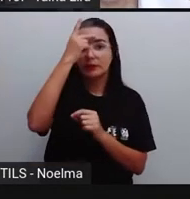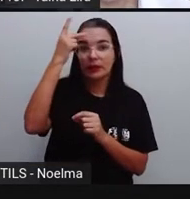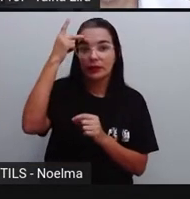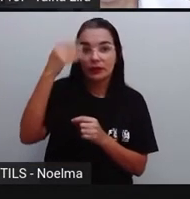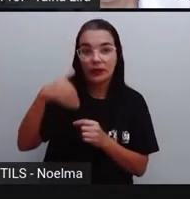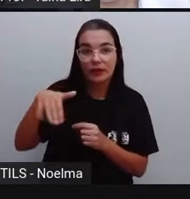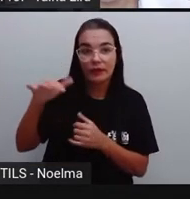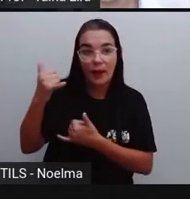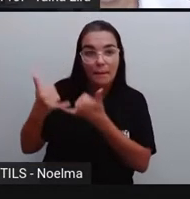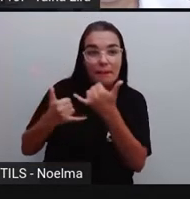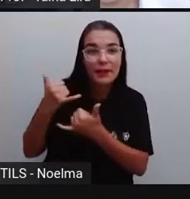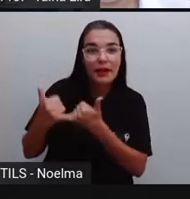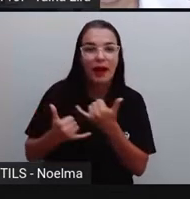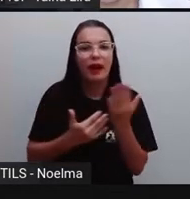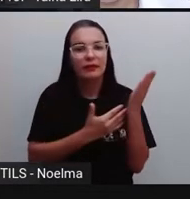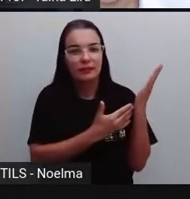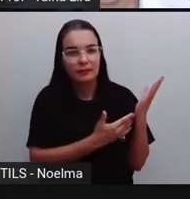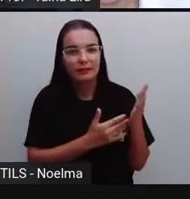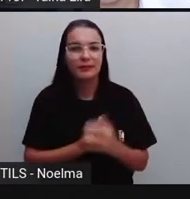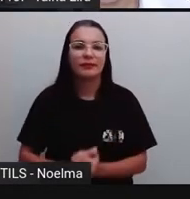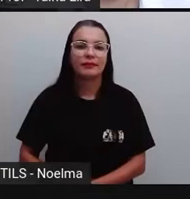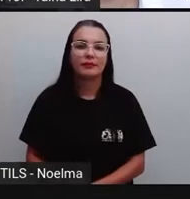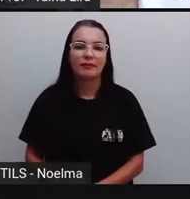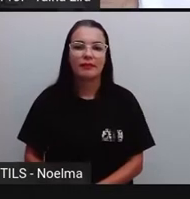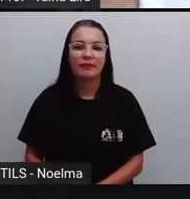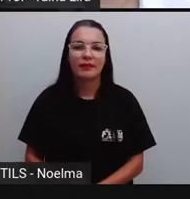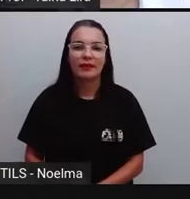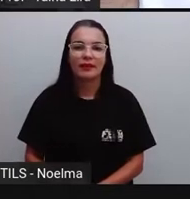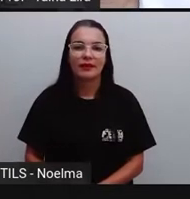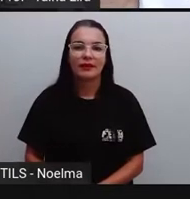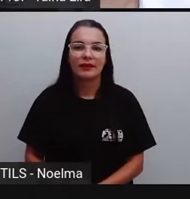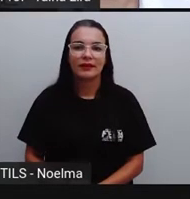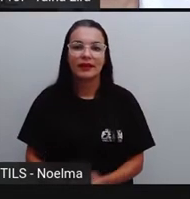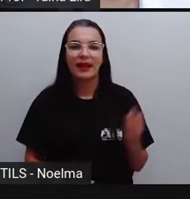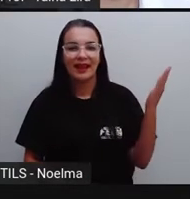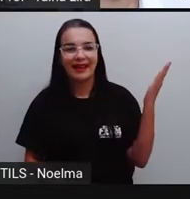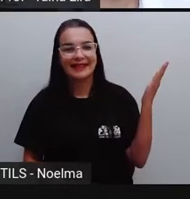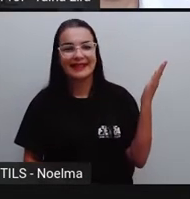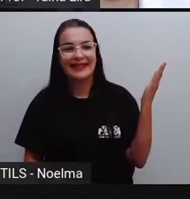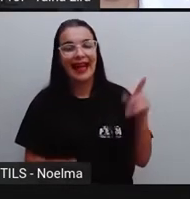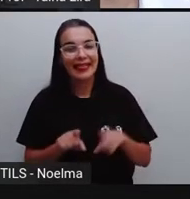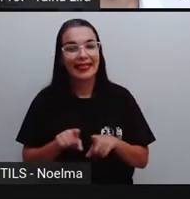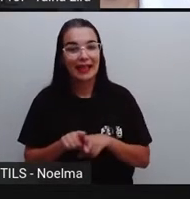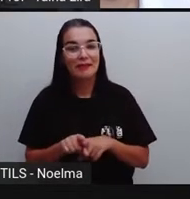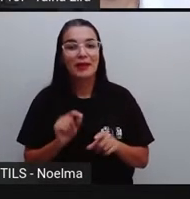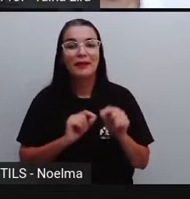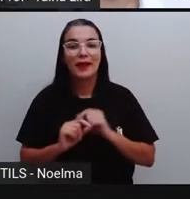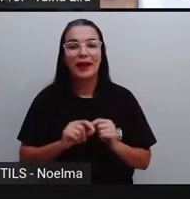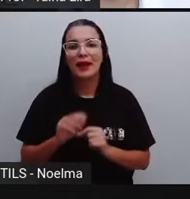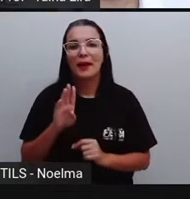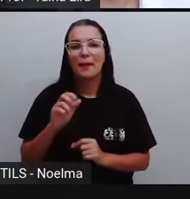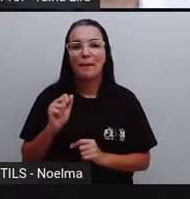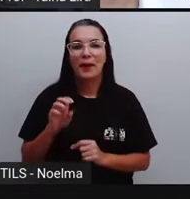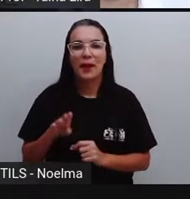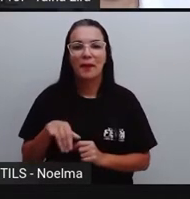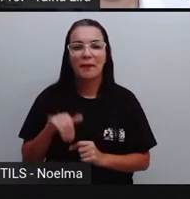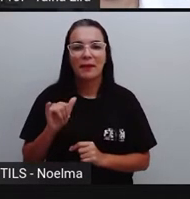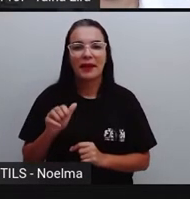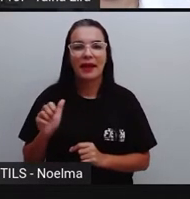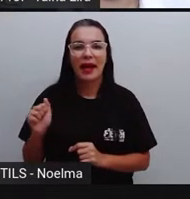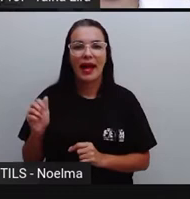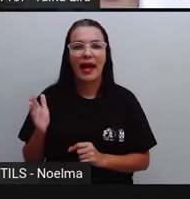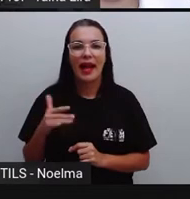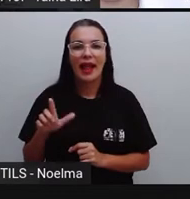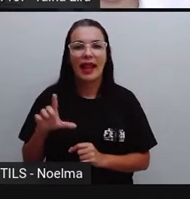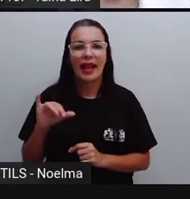brincar com esse brinquedo, tá? Olha lá, outra boneca Baby Alive. Ela cresce de